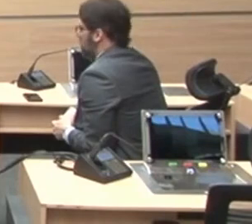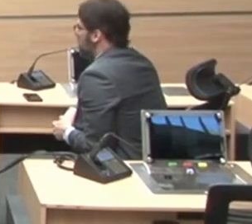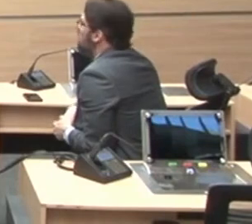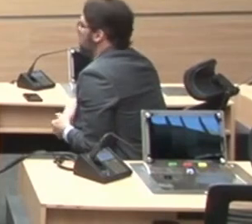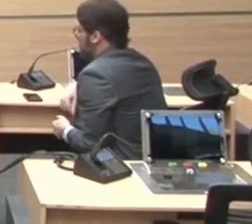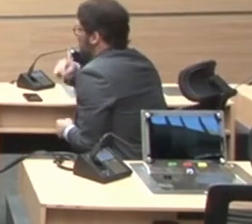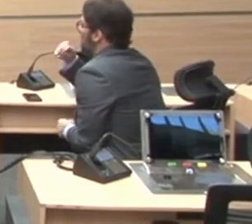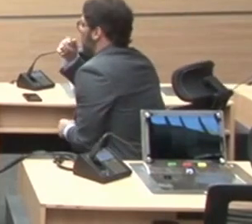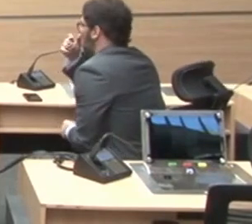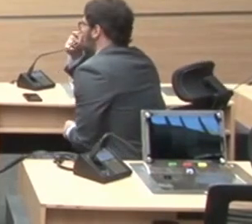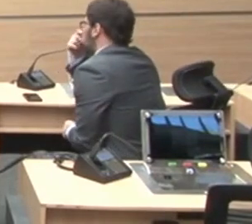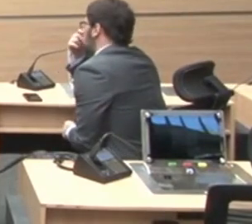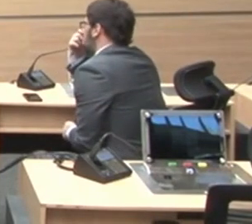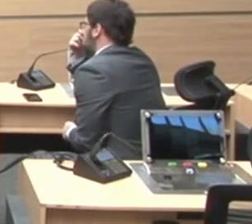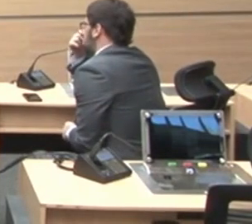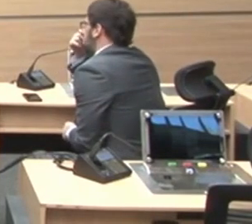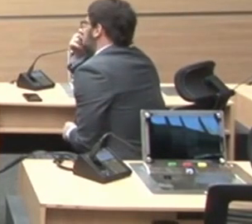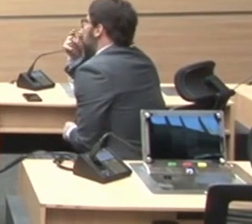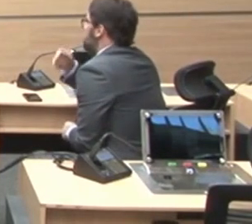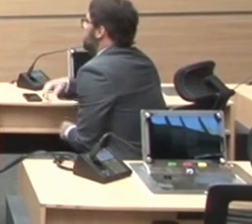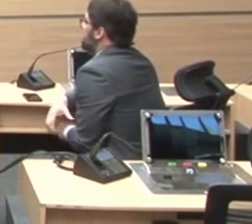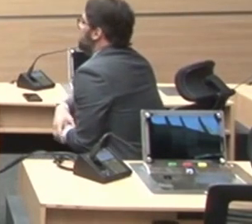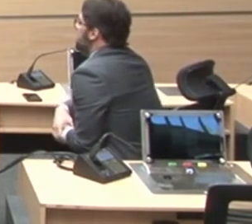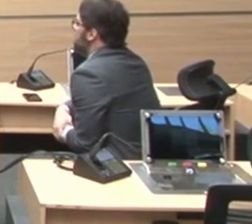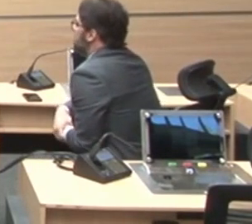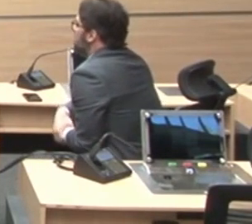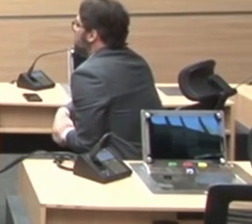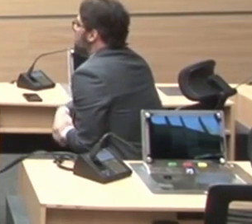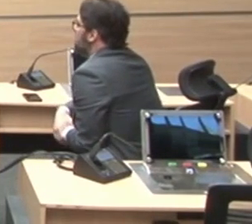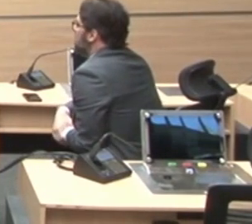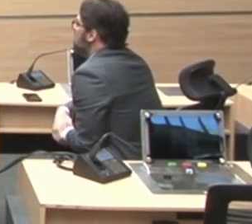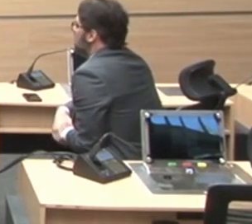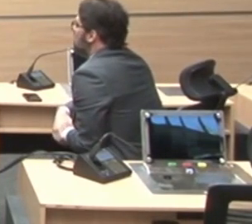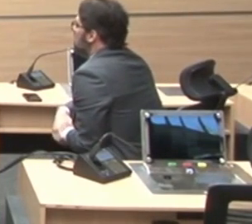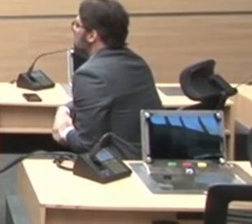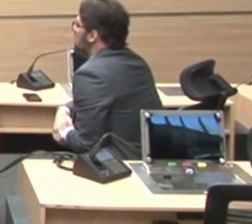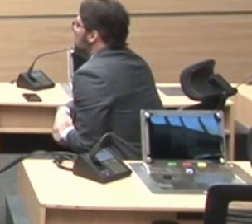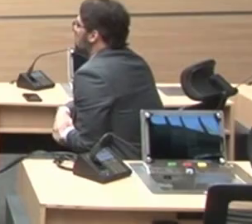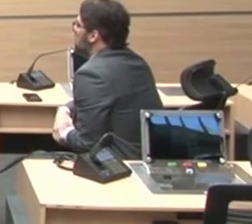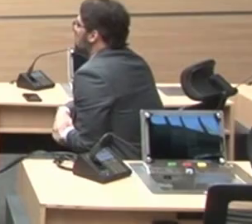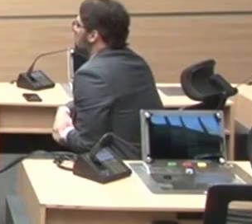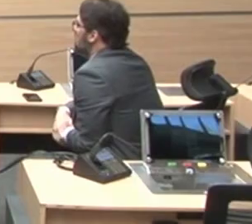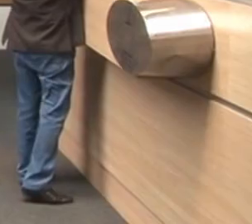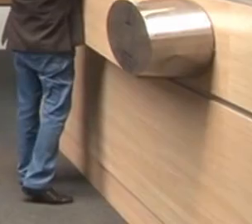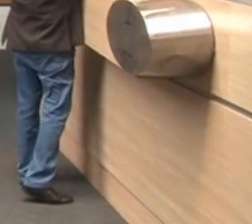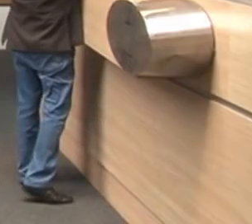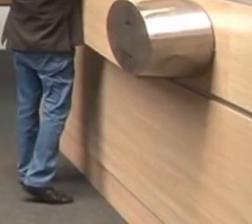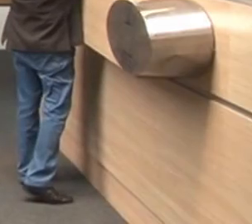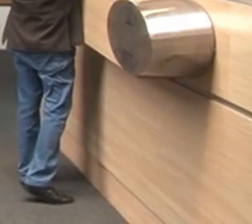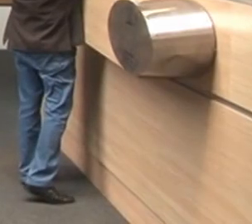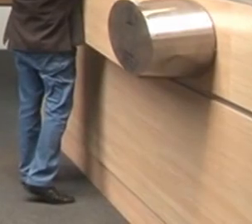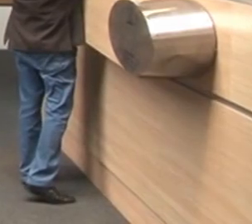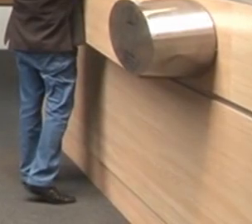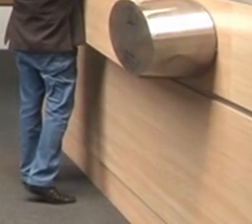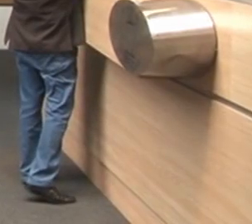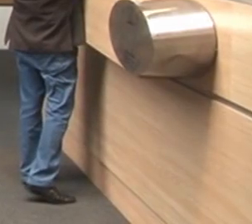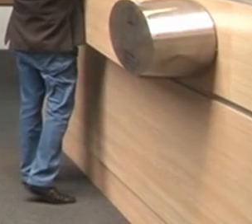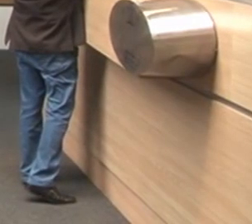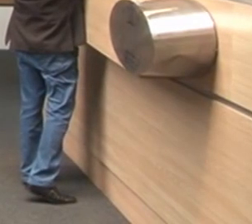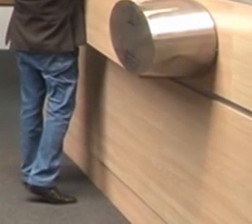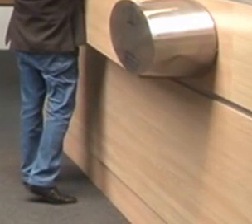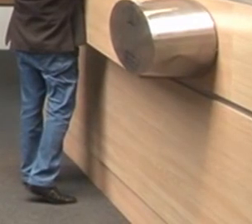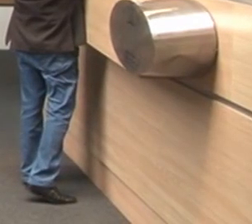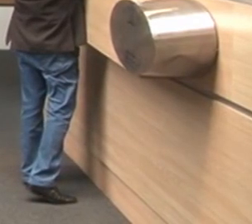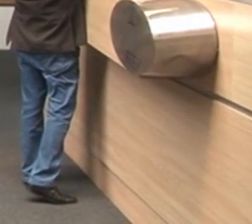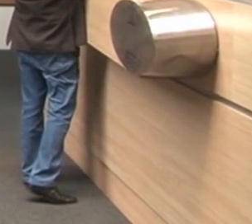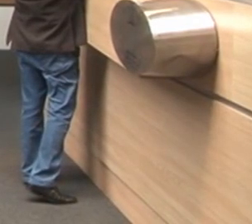Câmara Municipal do Recife aprovou o requerimento que indica a criação de um centro de referência para atendimento a pessoas com o